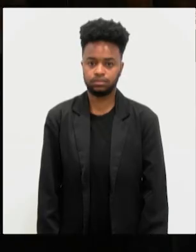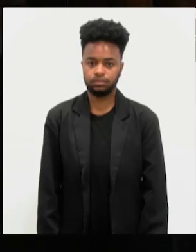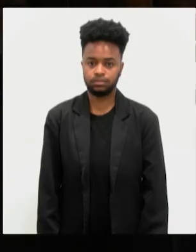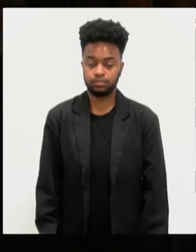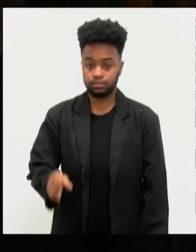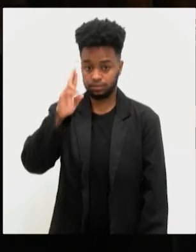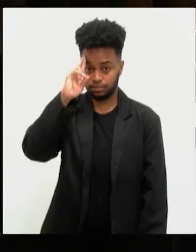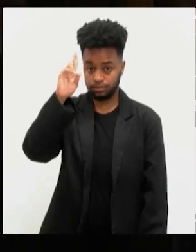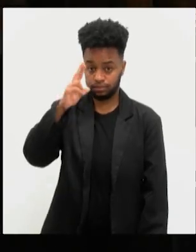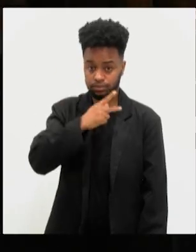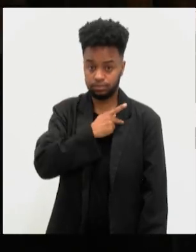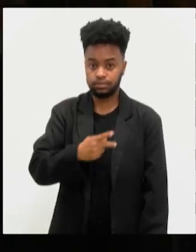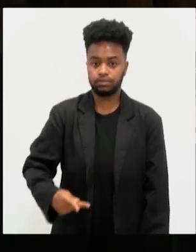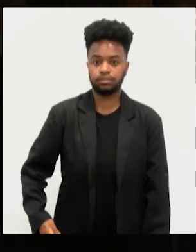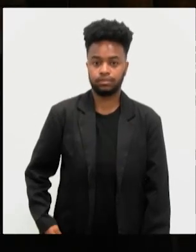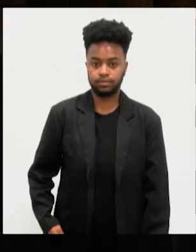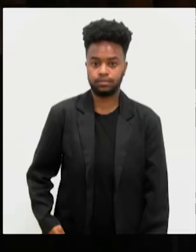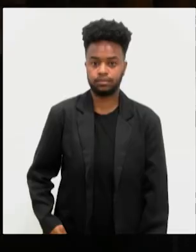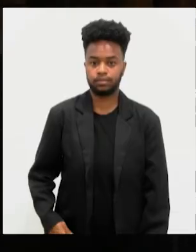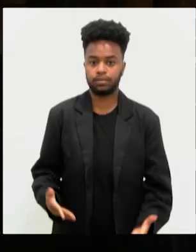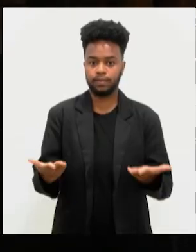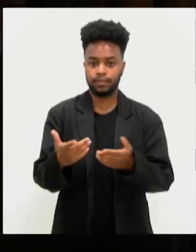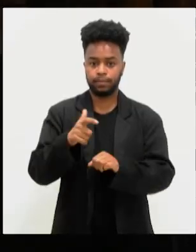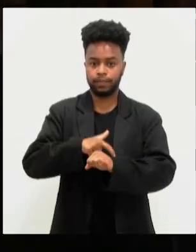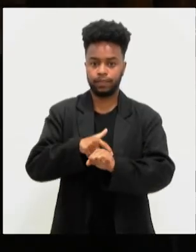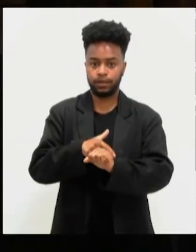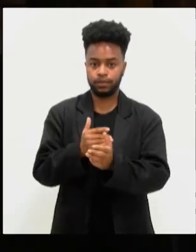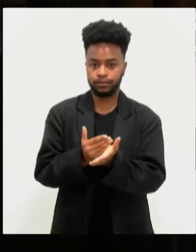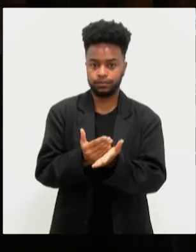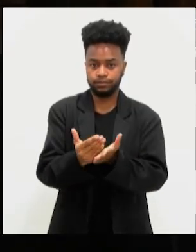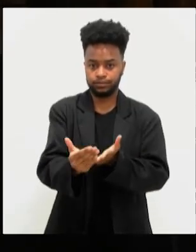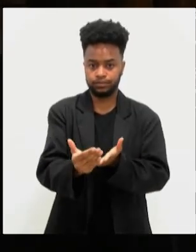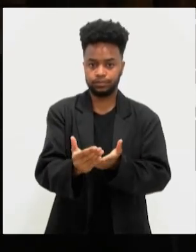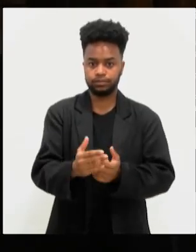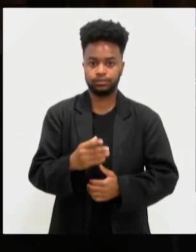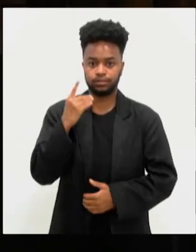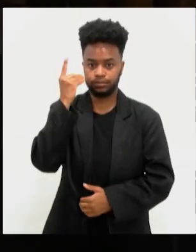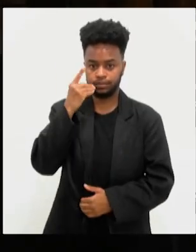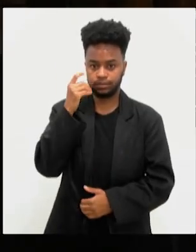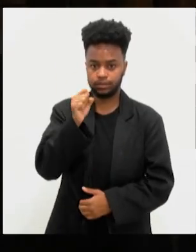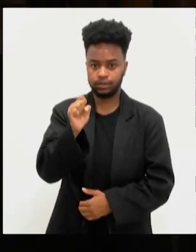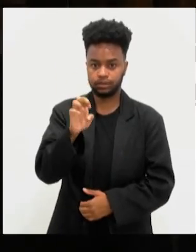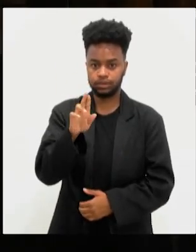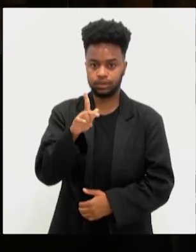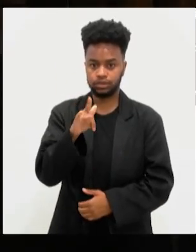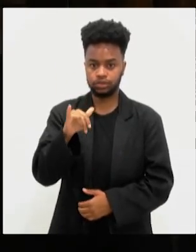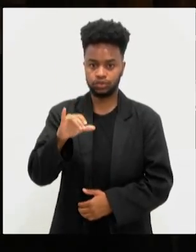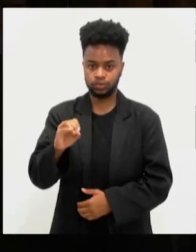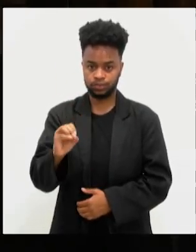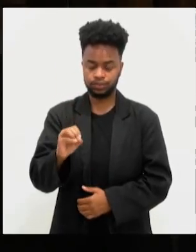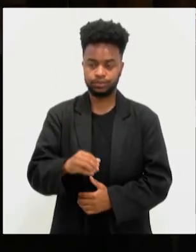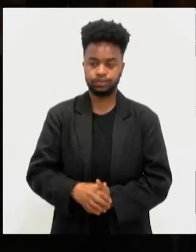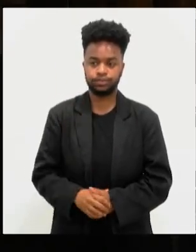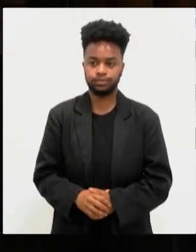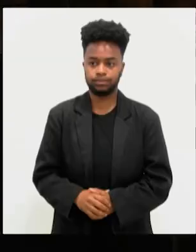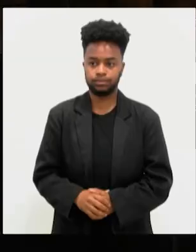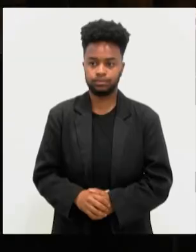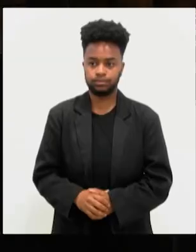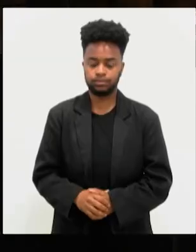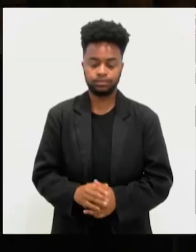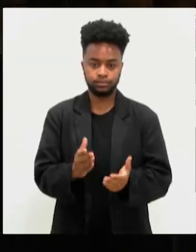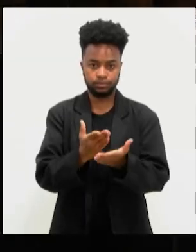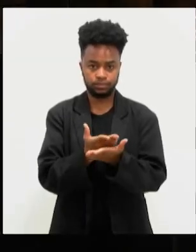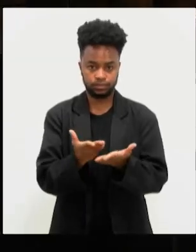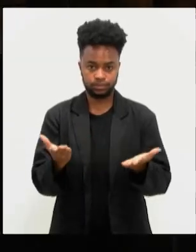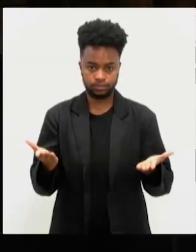Senhor presidente do expediente inicial, deputado Sérgio Fernandes, senhoras